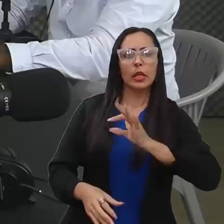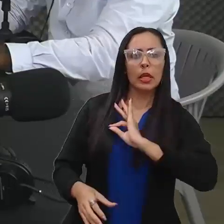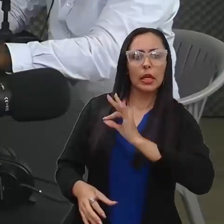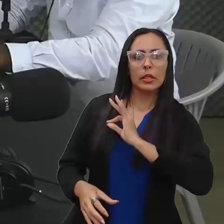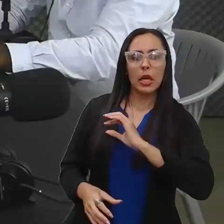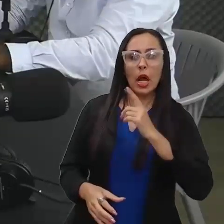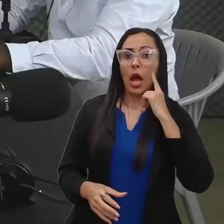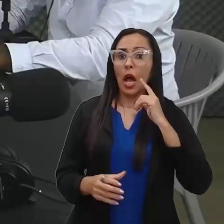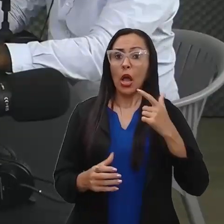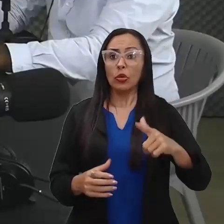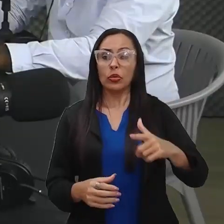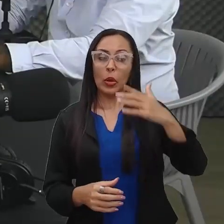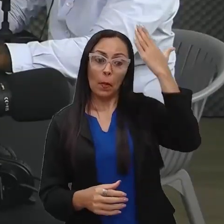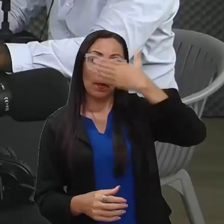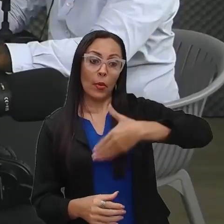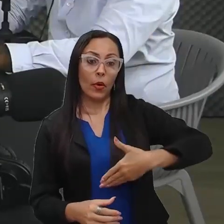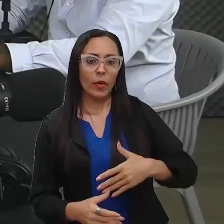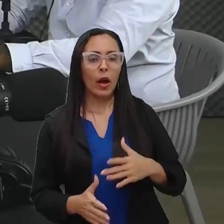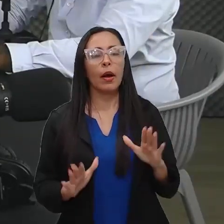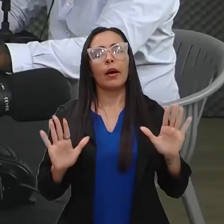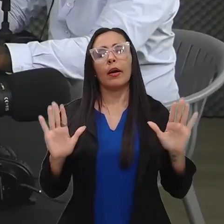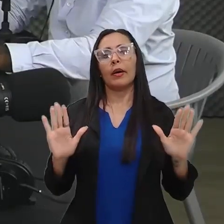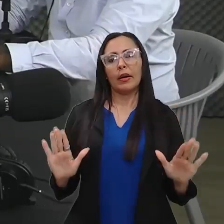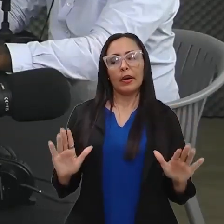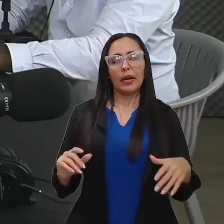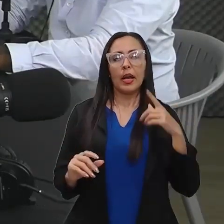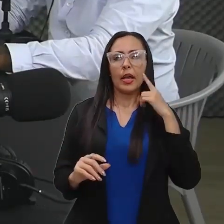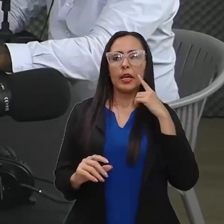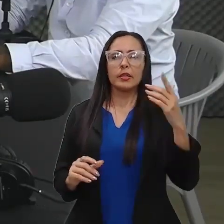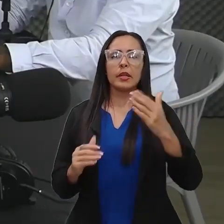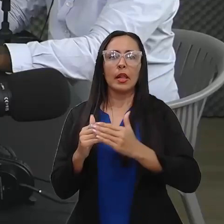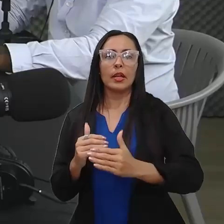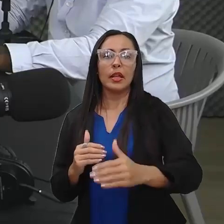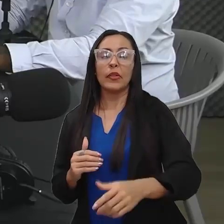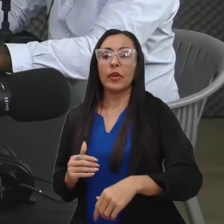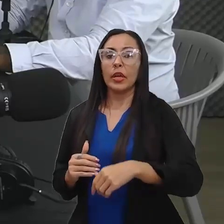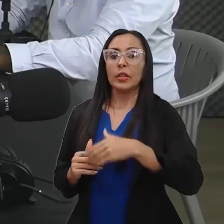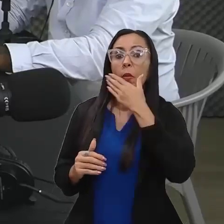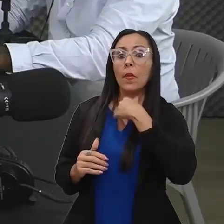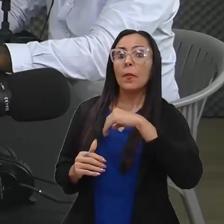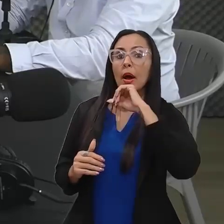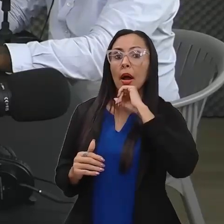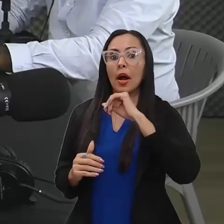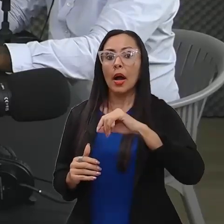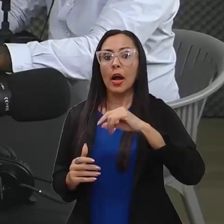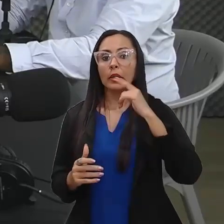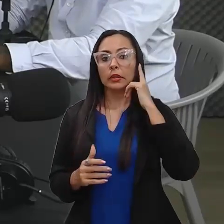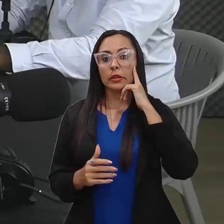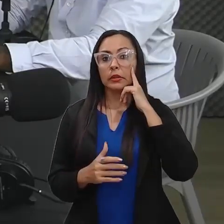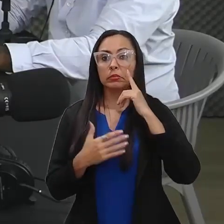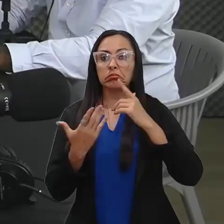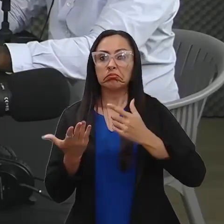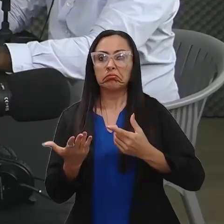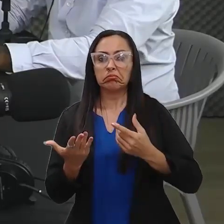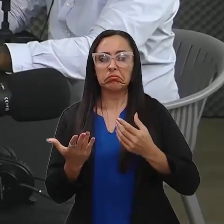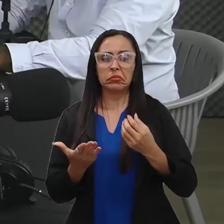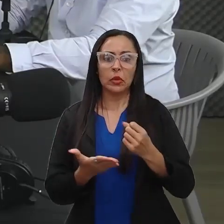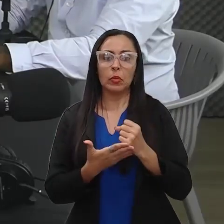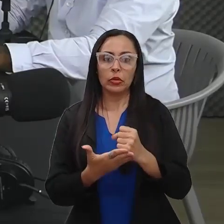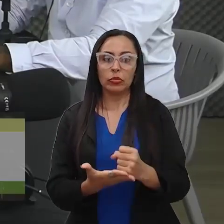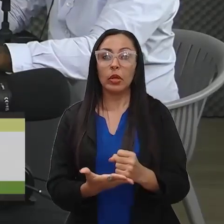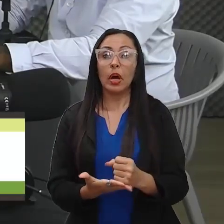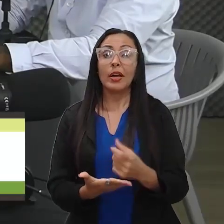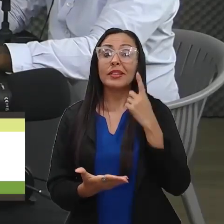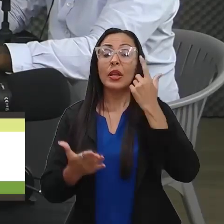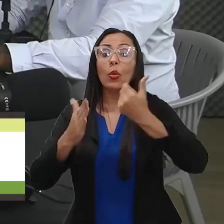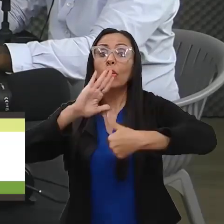tenho provas. E se lá na frente o pai não colaborar? Esse é um crime